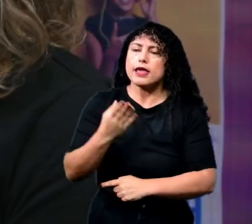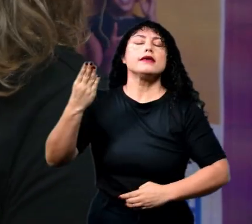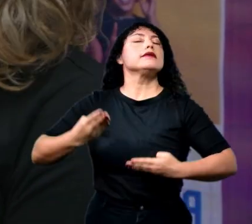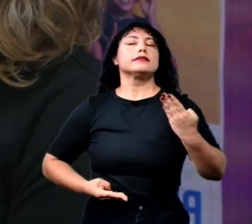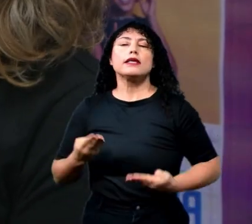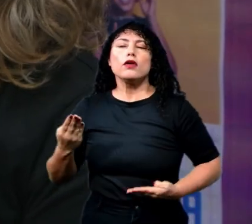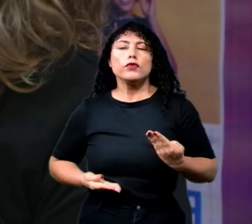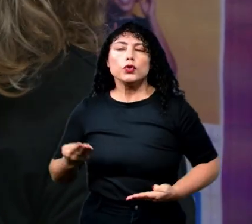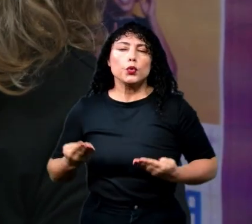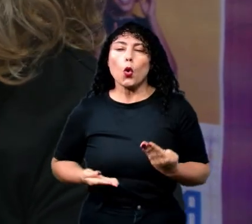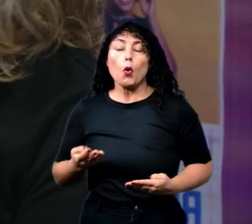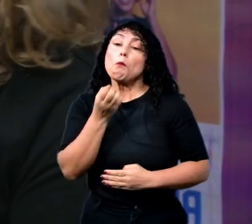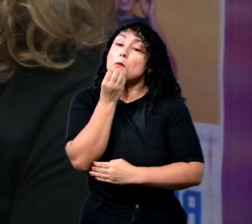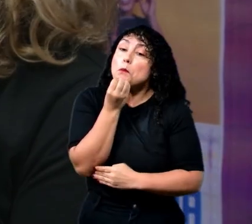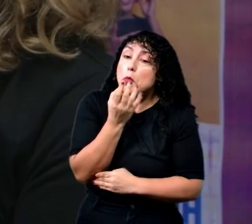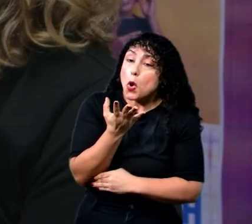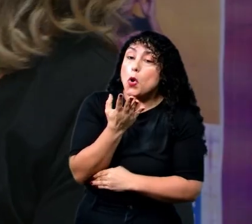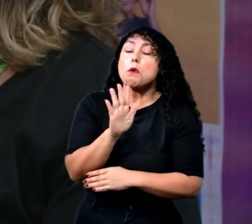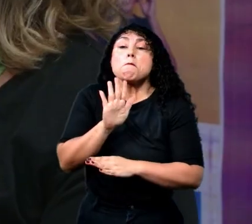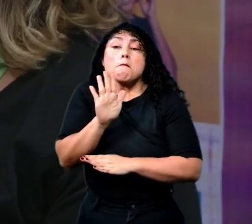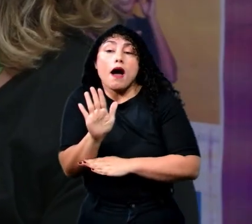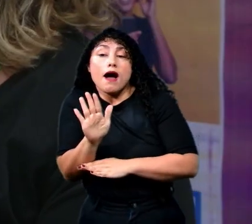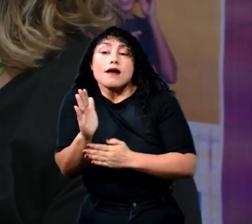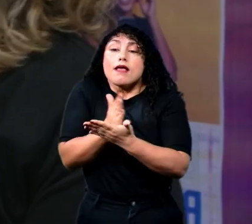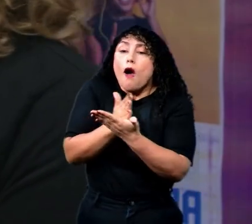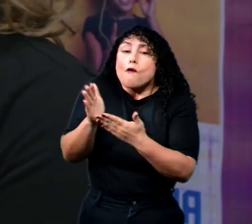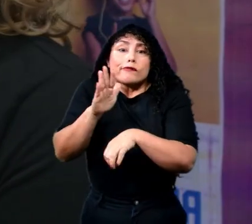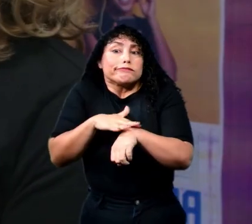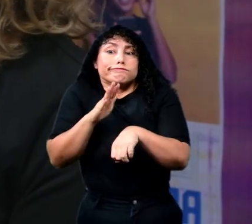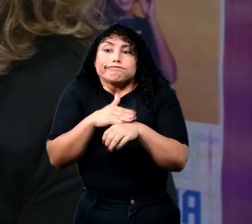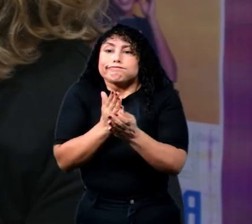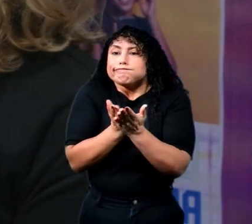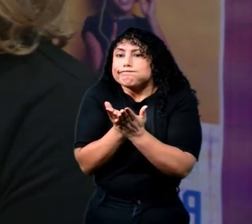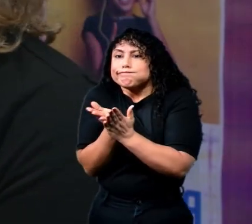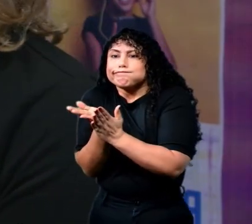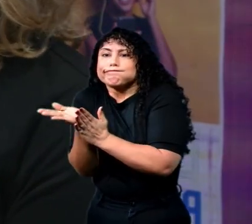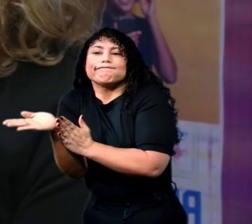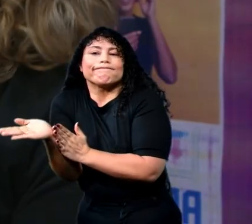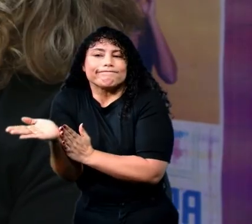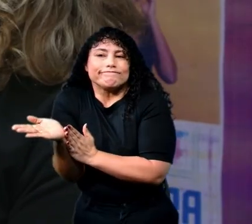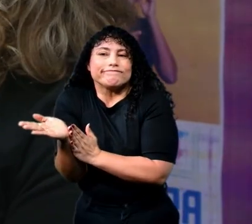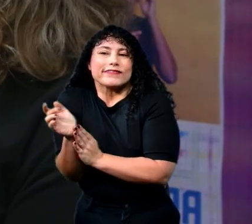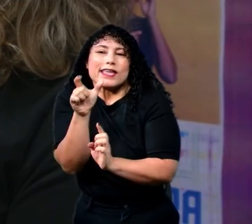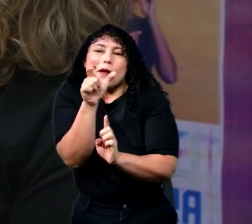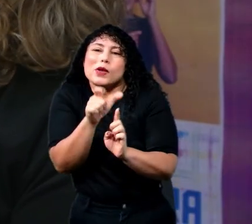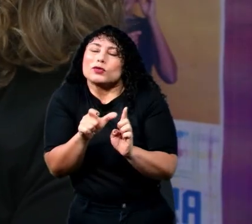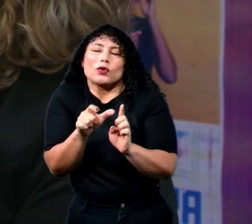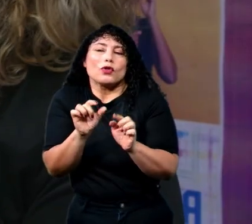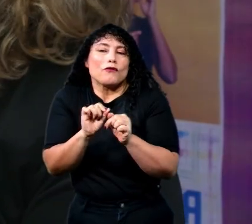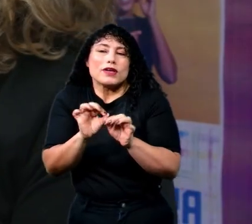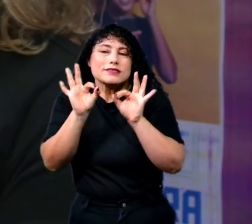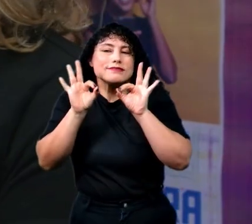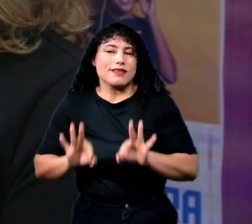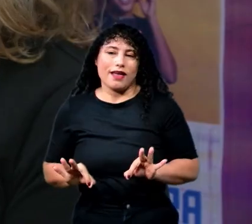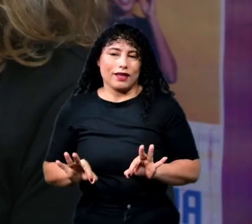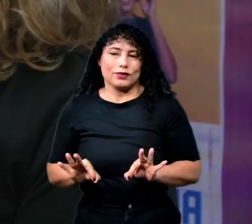servidores bons, mas em algum momento houve ali um desvio, um deslize, que a pessoa não agiu corretamente,